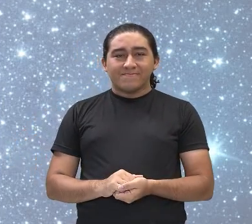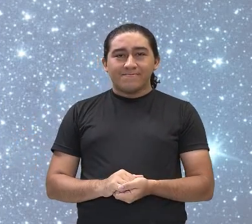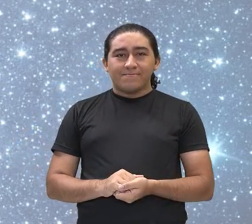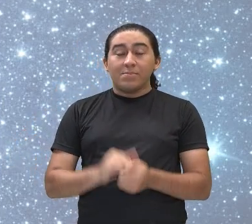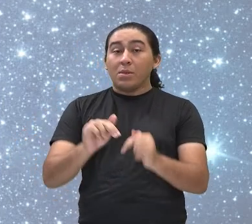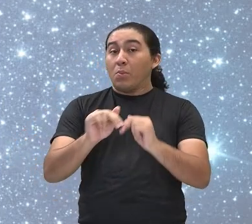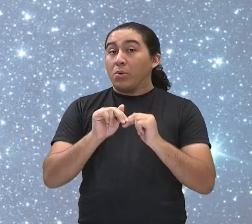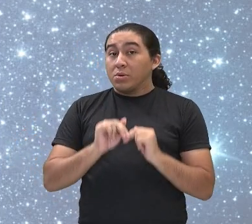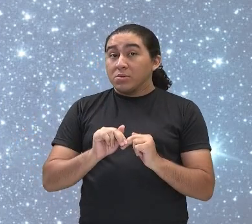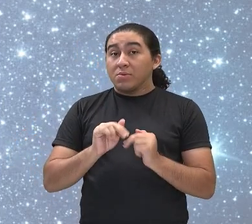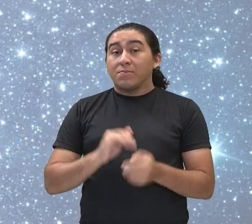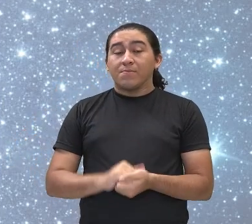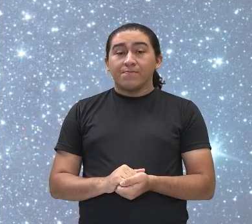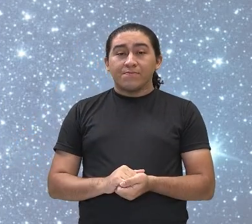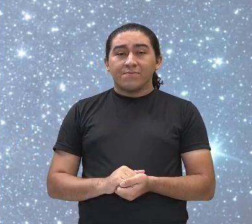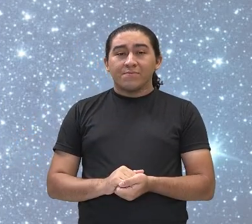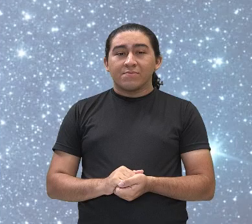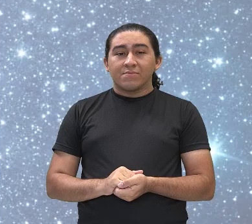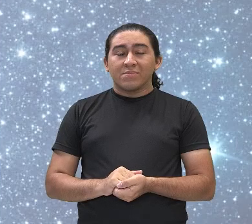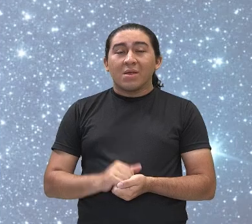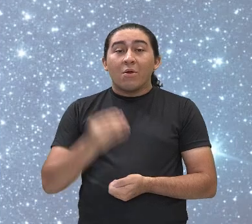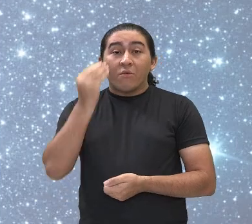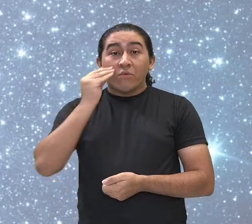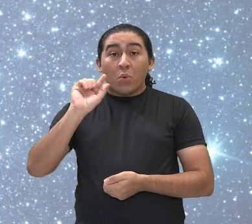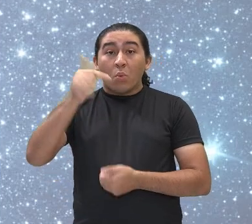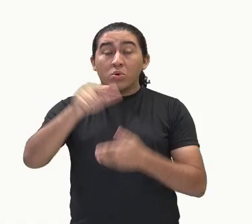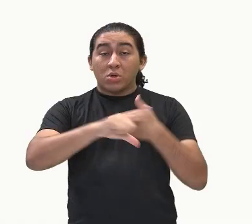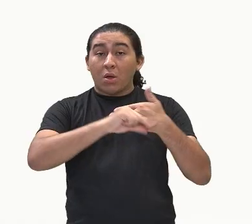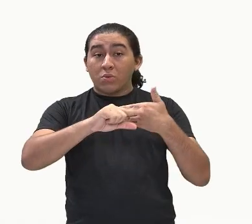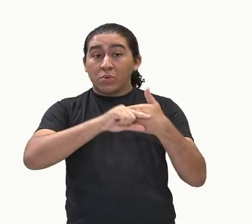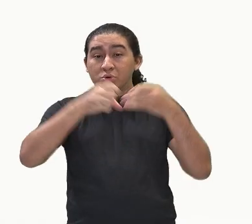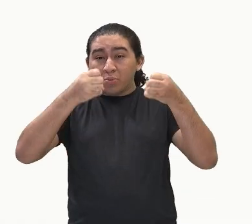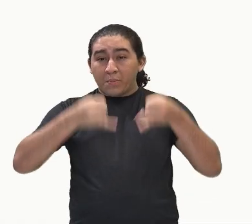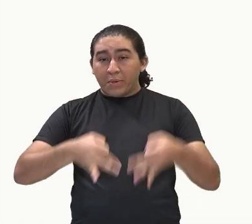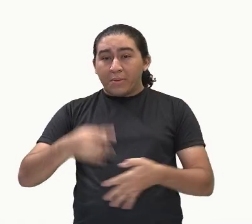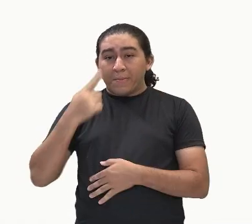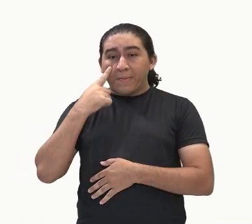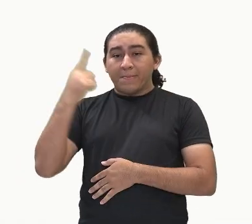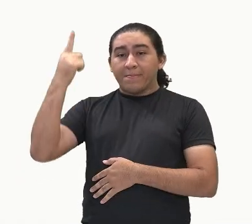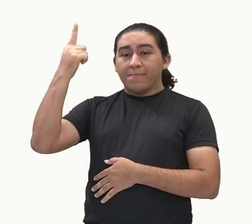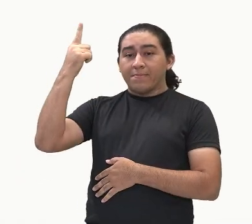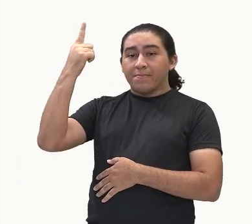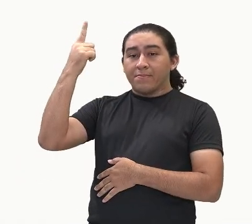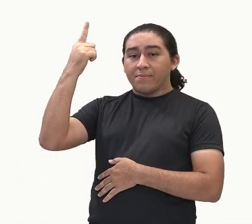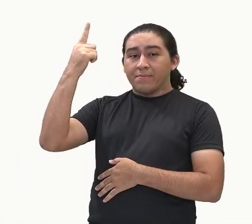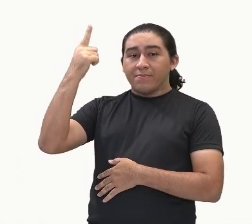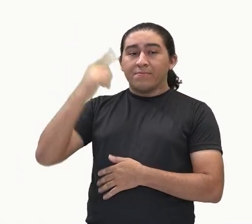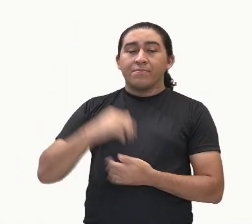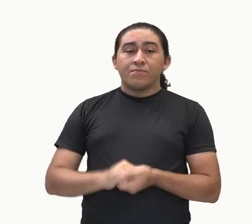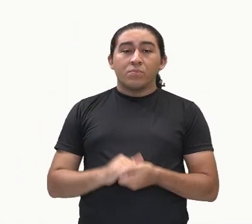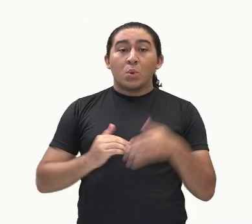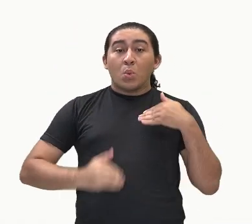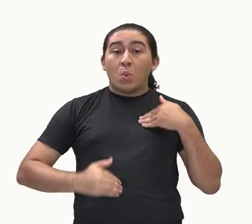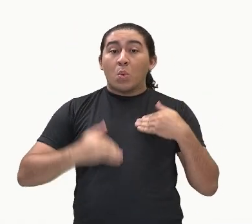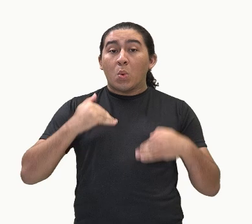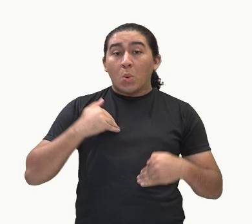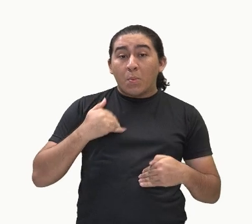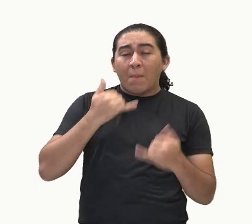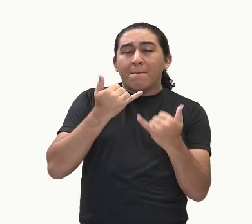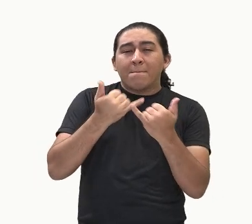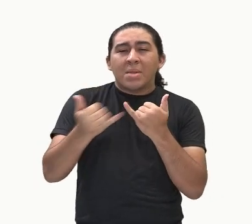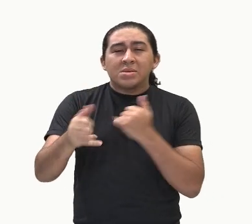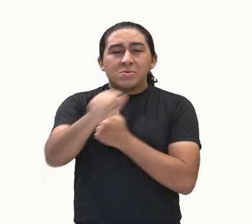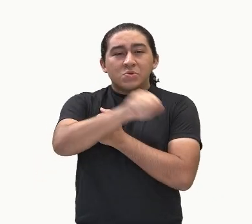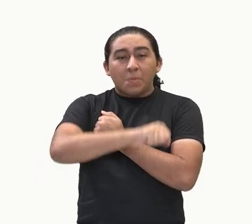Assim, vejamos o que Le Breton também fala pra gente. Ele diz: o corpo é similar a